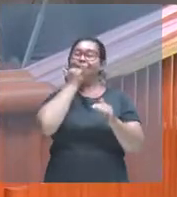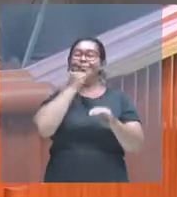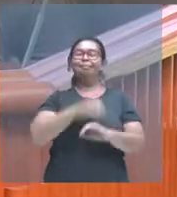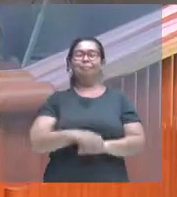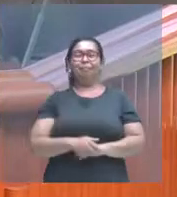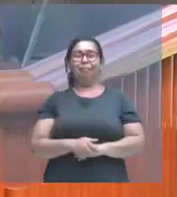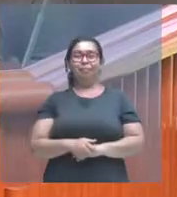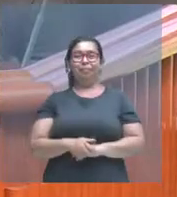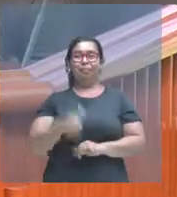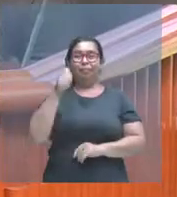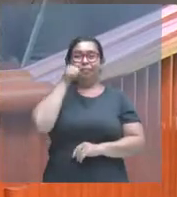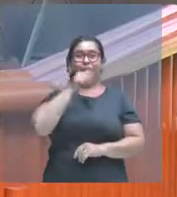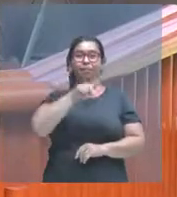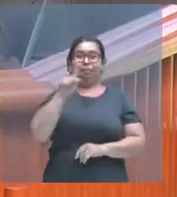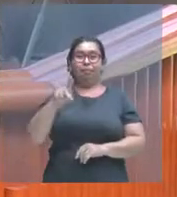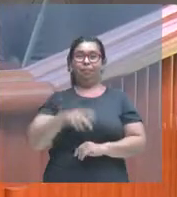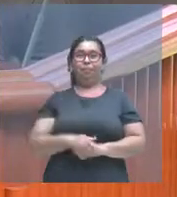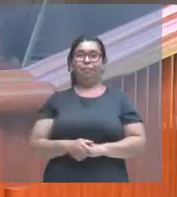Professora Dedé